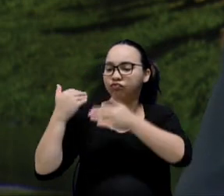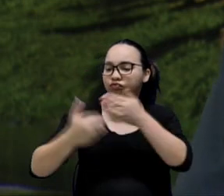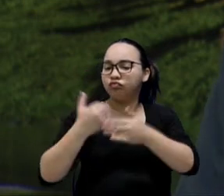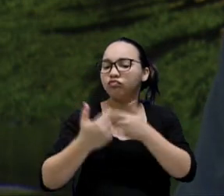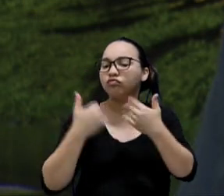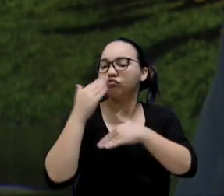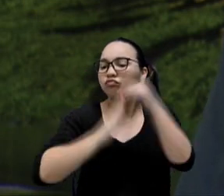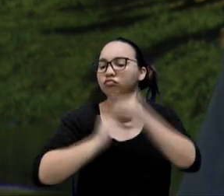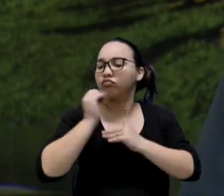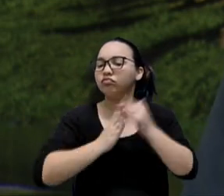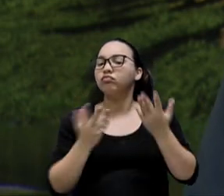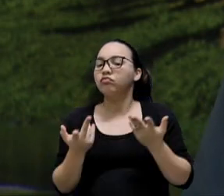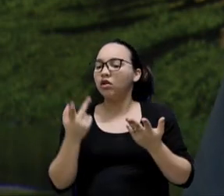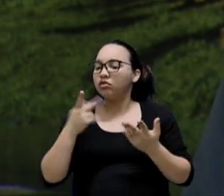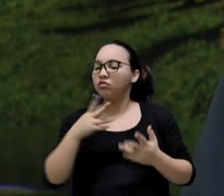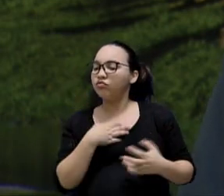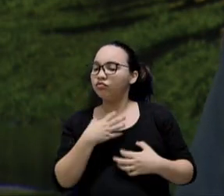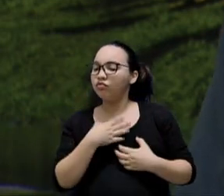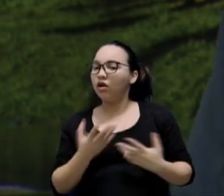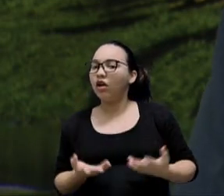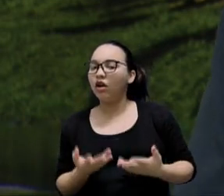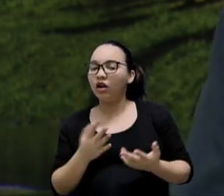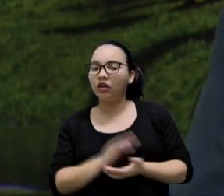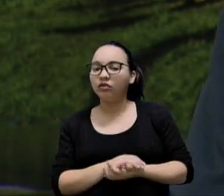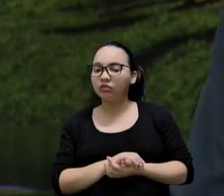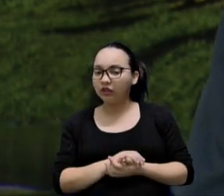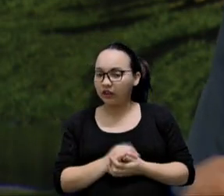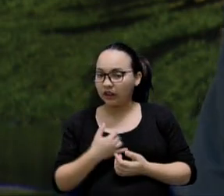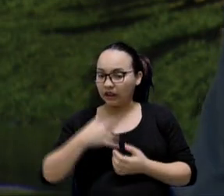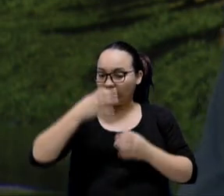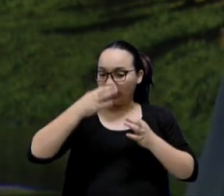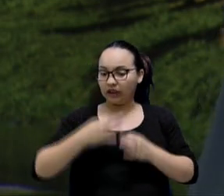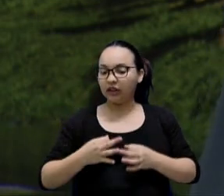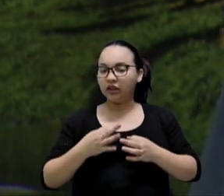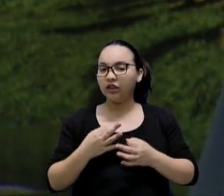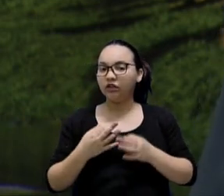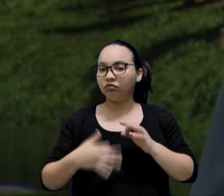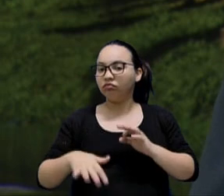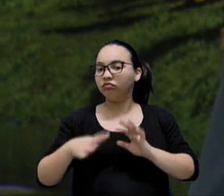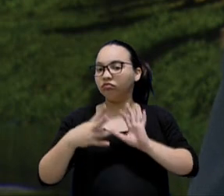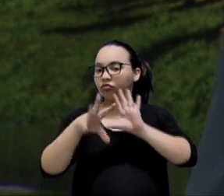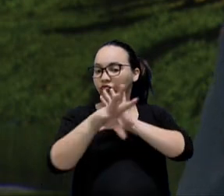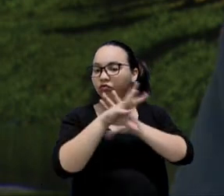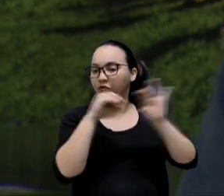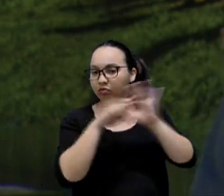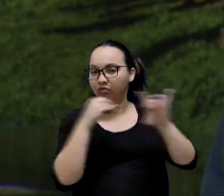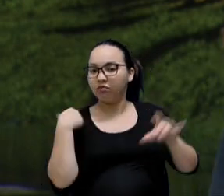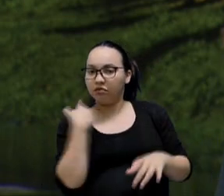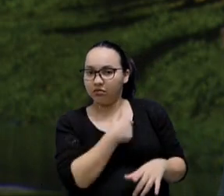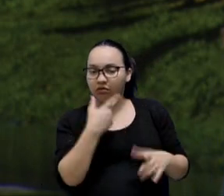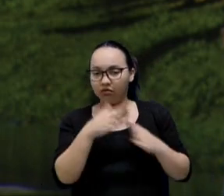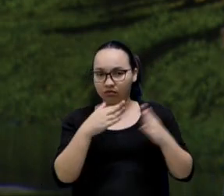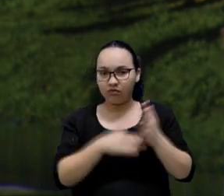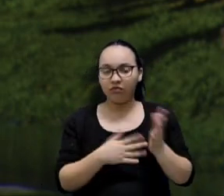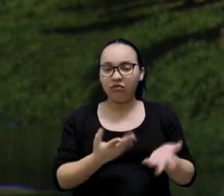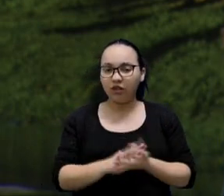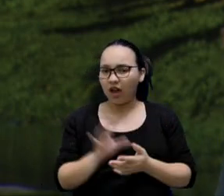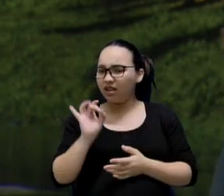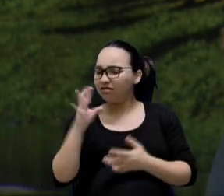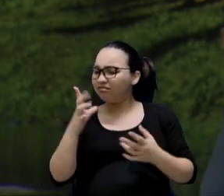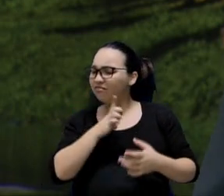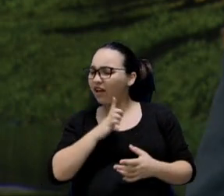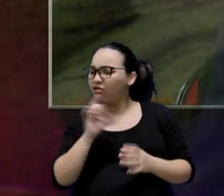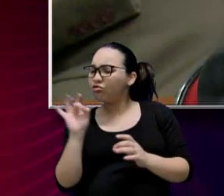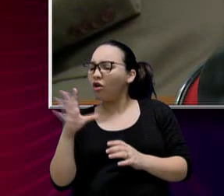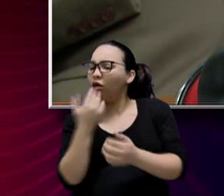e a sua conduta, que é digna de exemplo para todos nós. Osmar, receba não só o abraço do Dr.